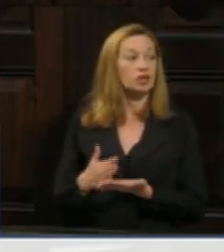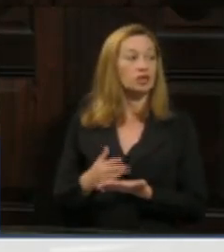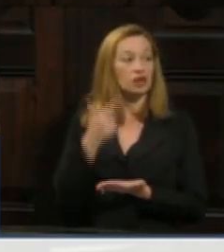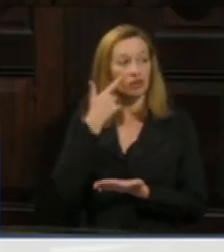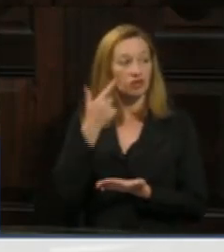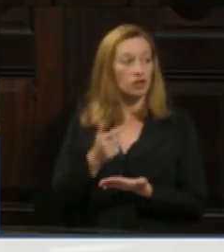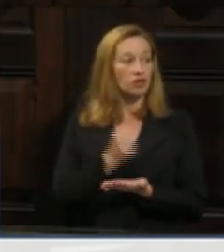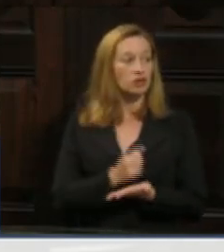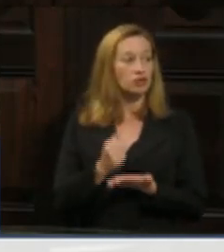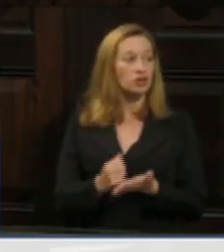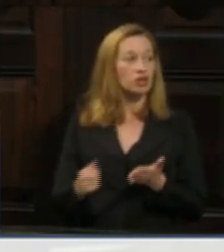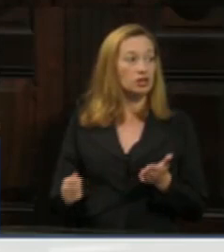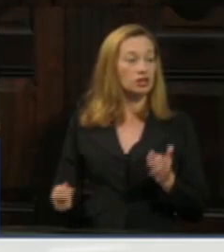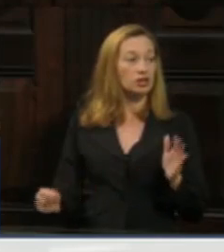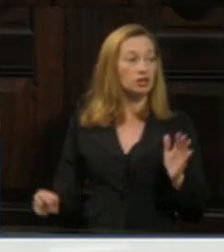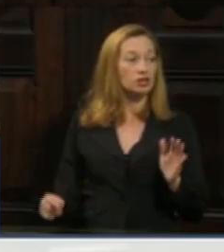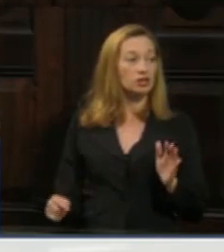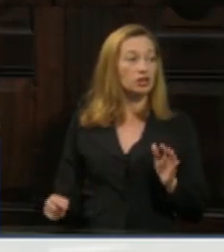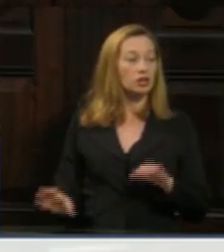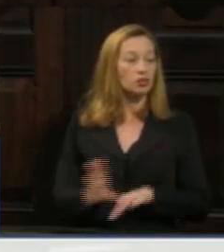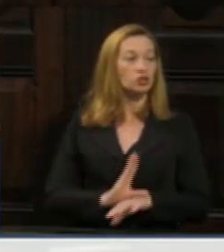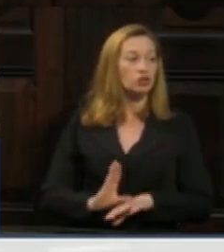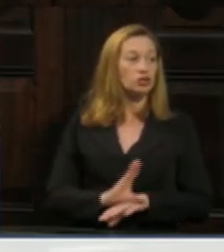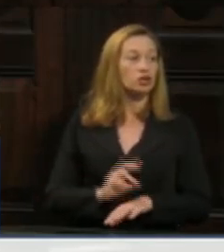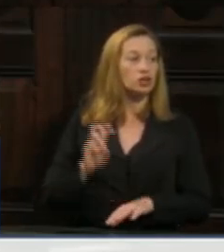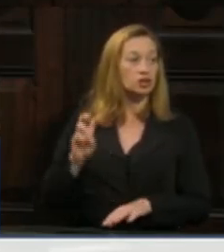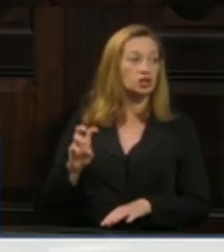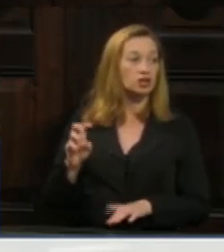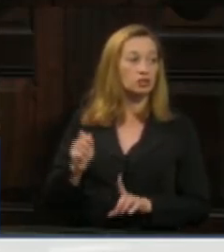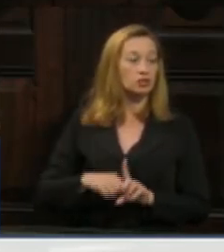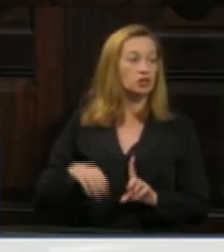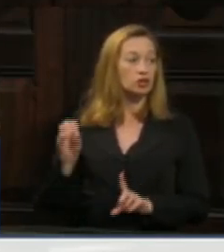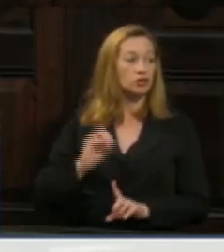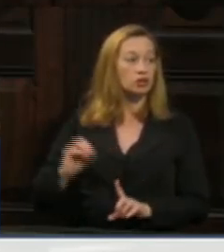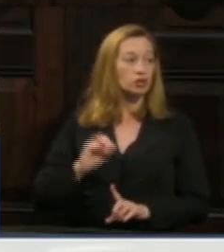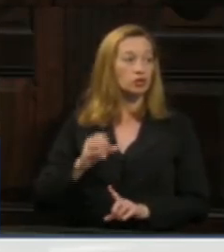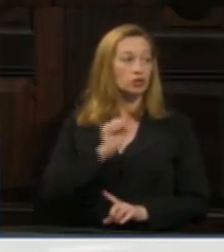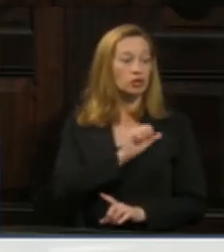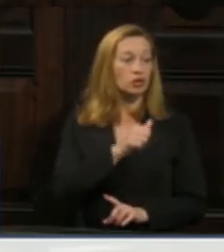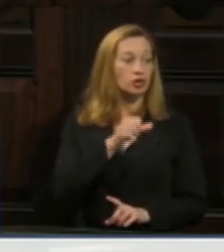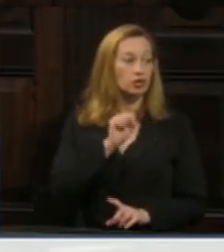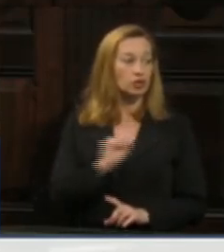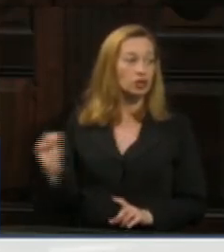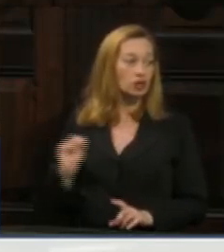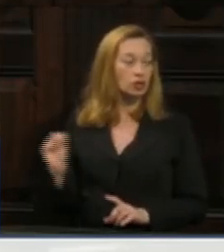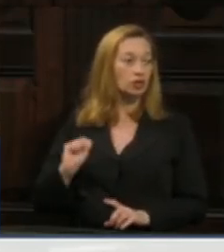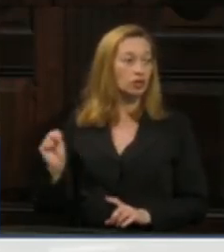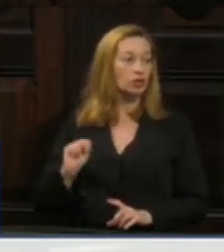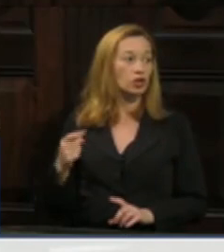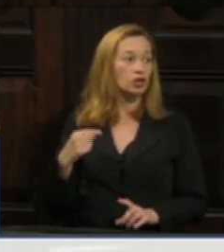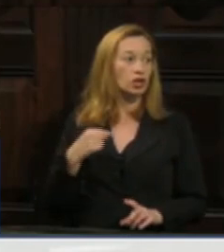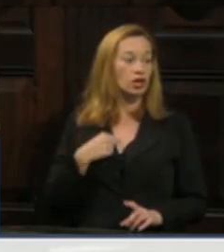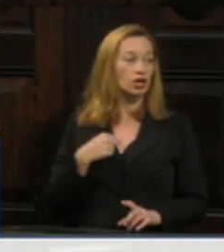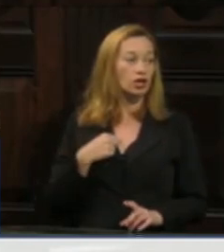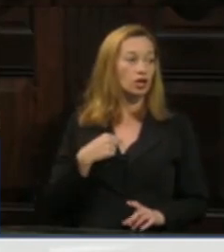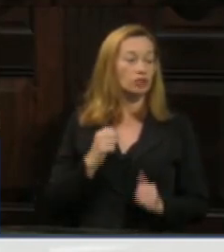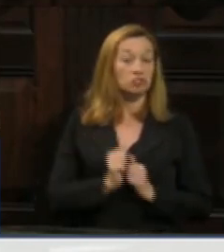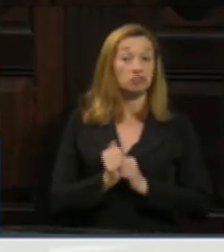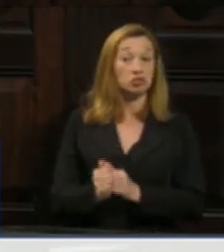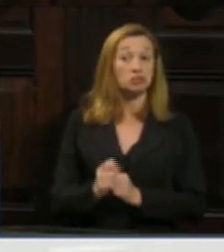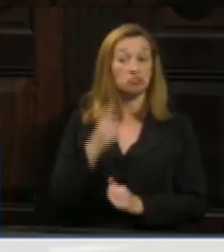Há 2 dias atrás, houve a comemoração dos 70 anos